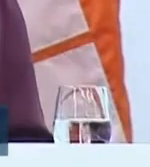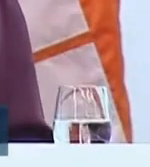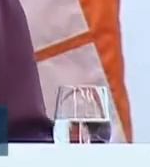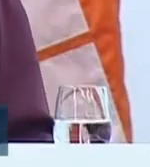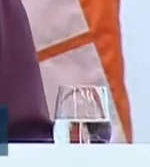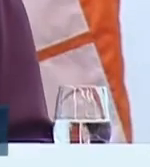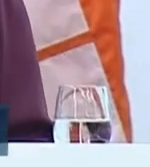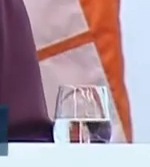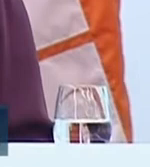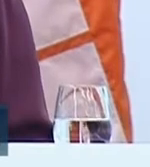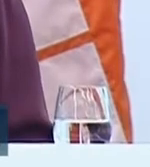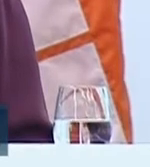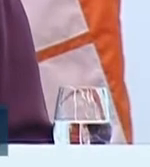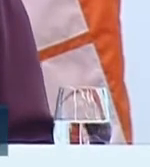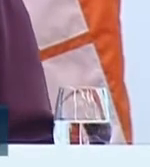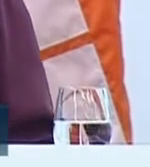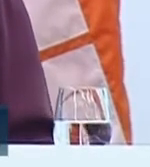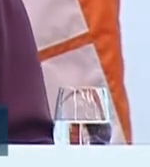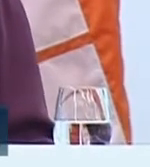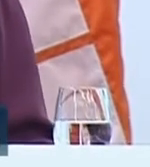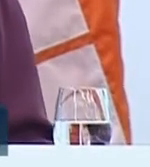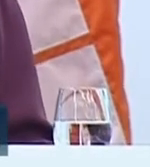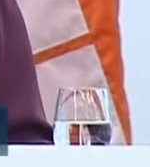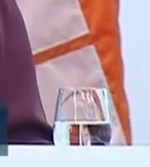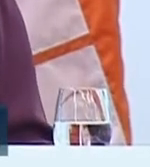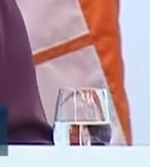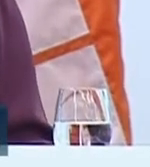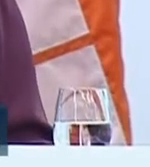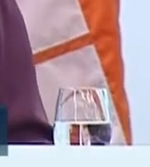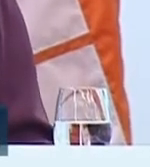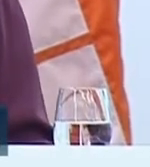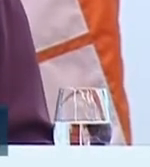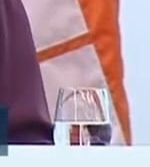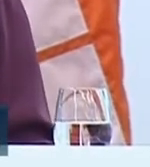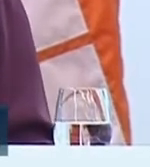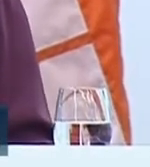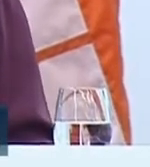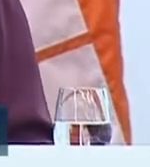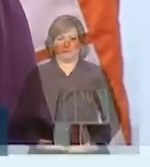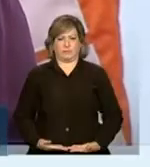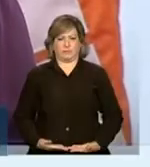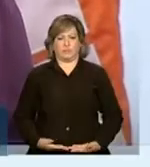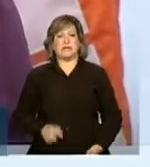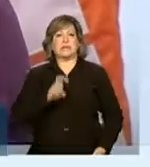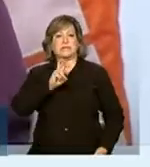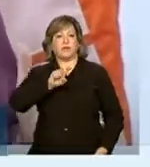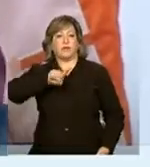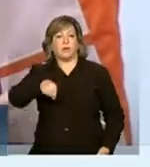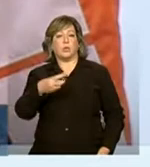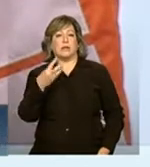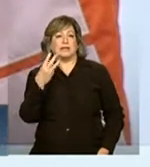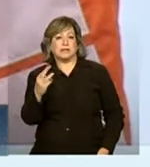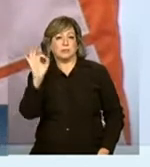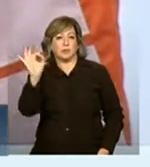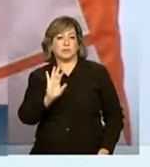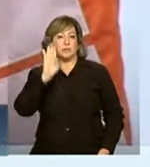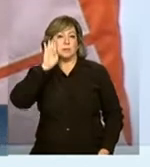quadro de desemprego bastante baixo, como é o nosso, de 5,3% agora